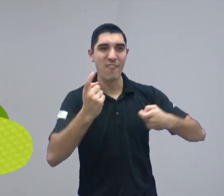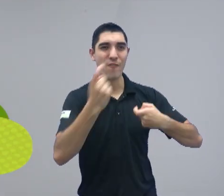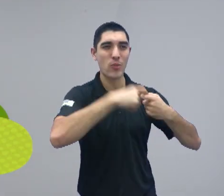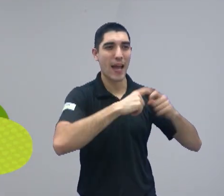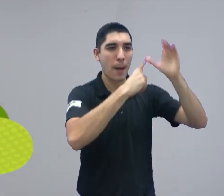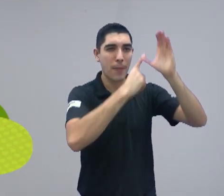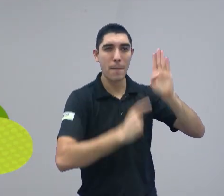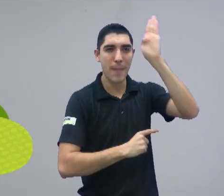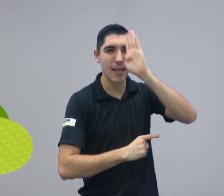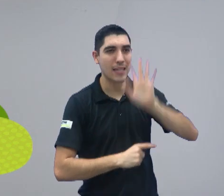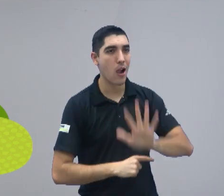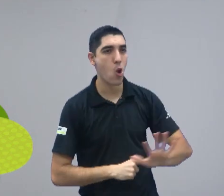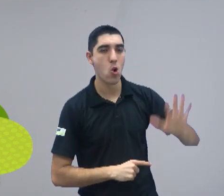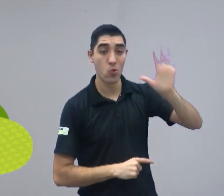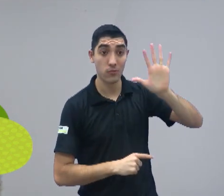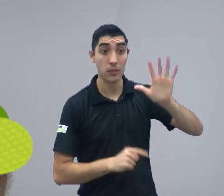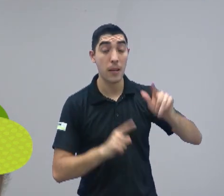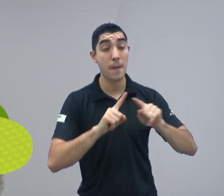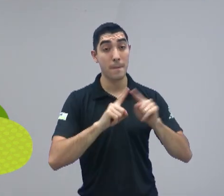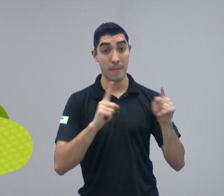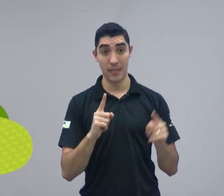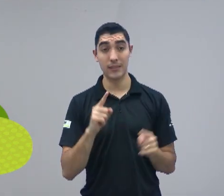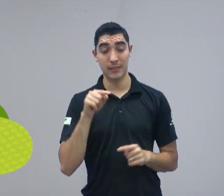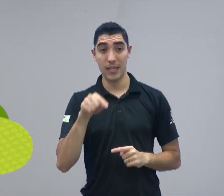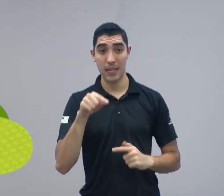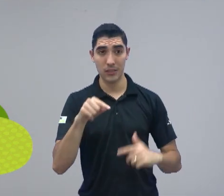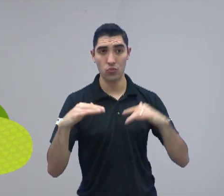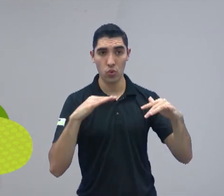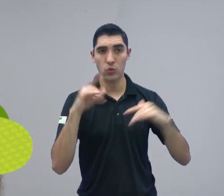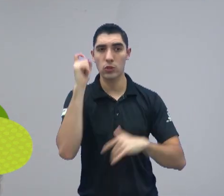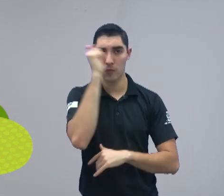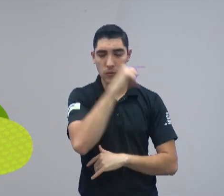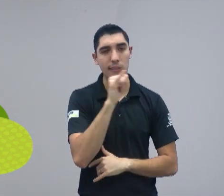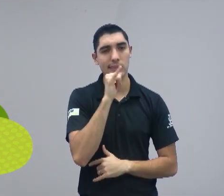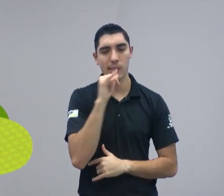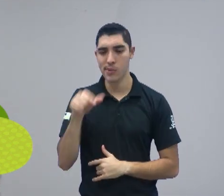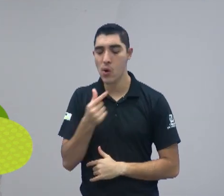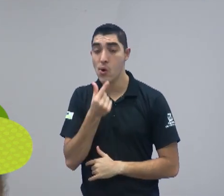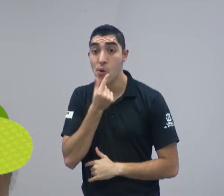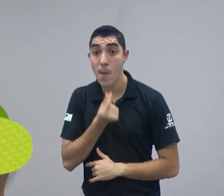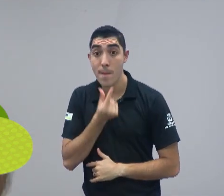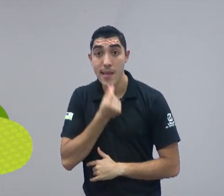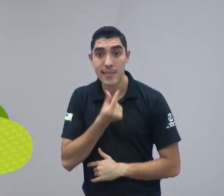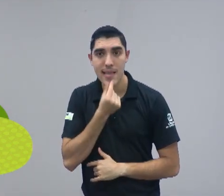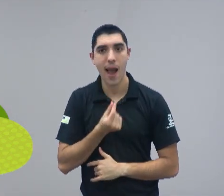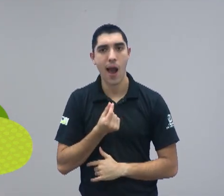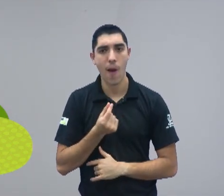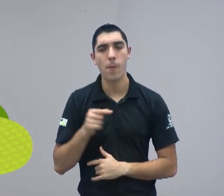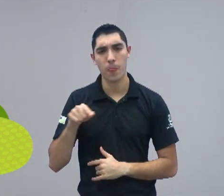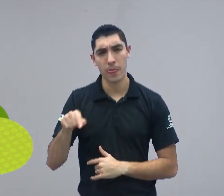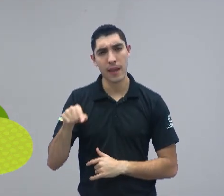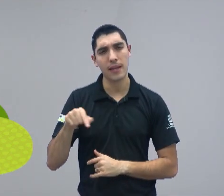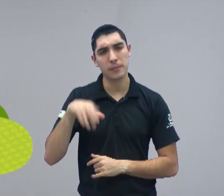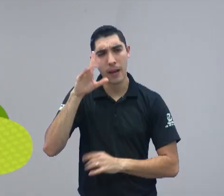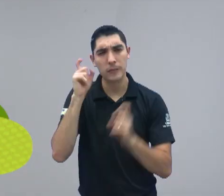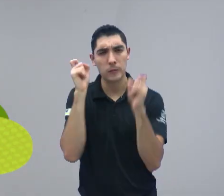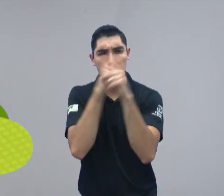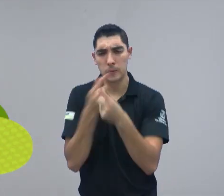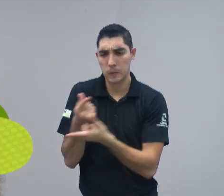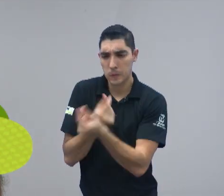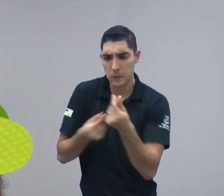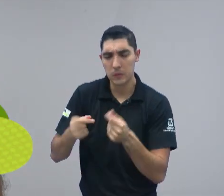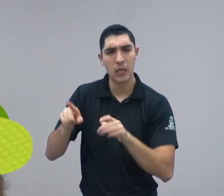como é o Comercial, que estava tendo dificuldades, jogadores com problemas, né, de